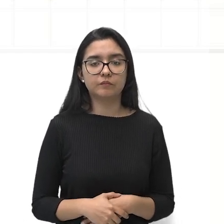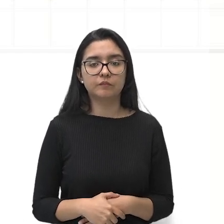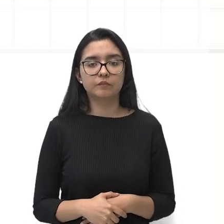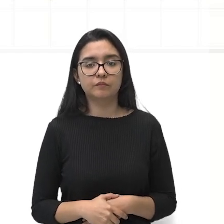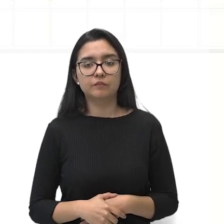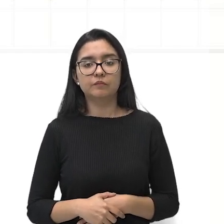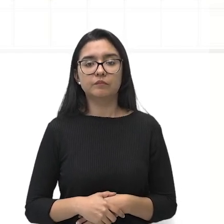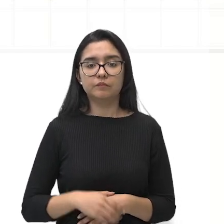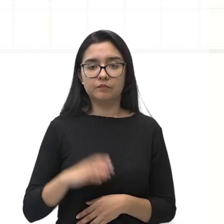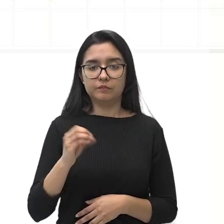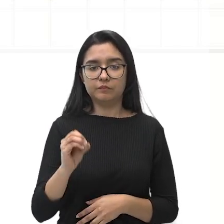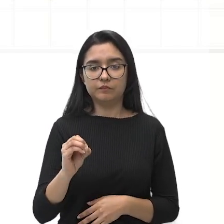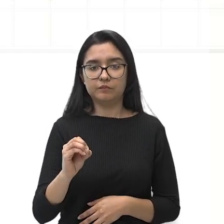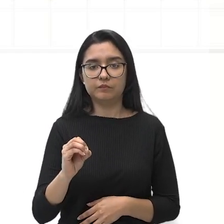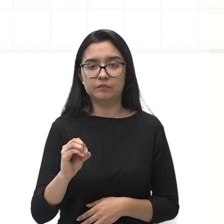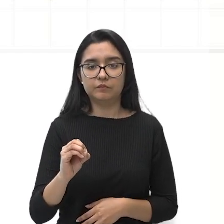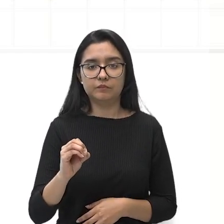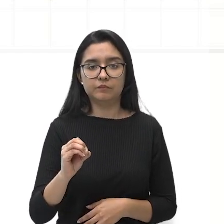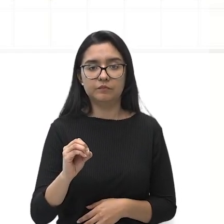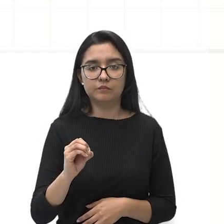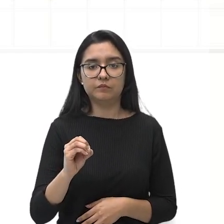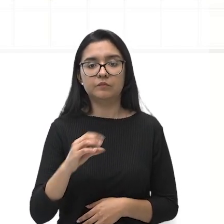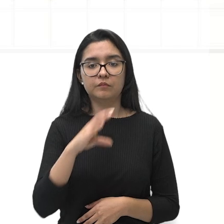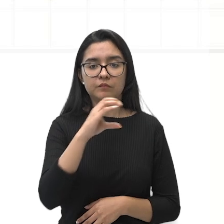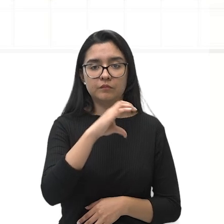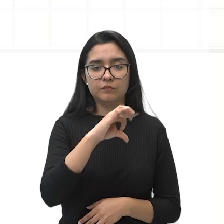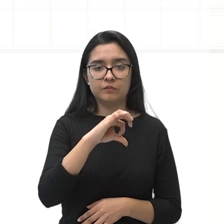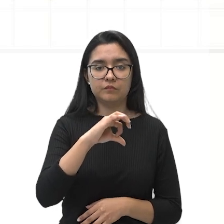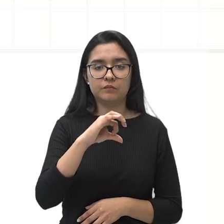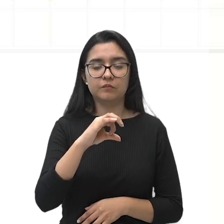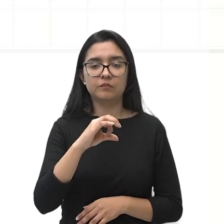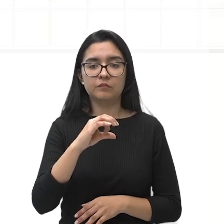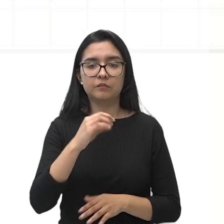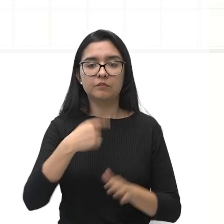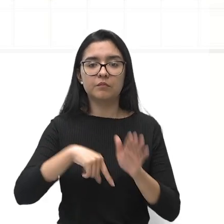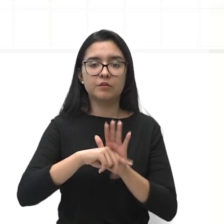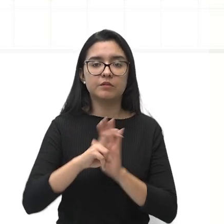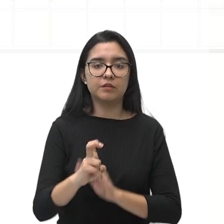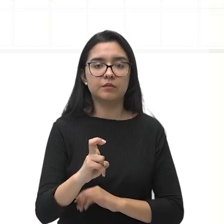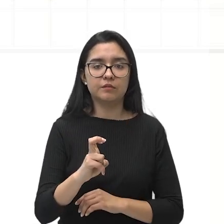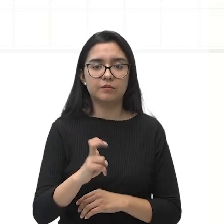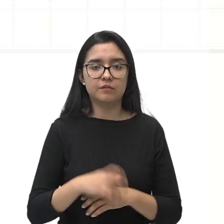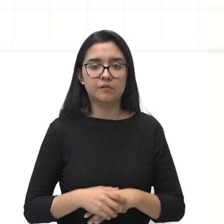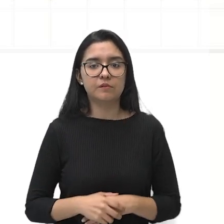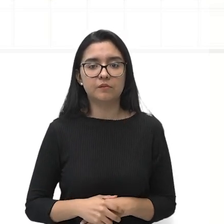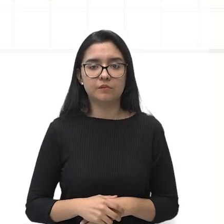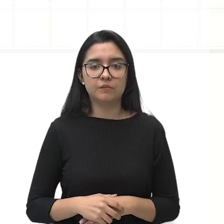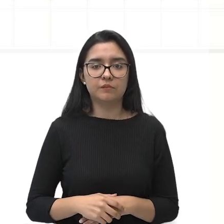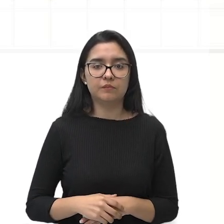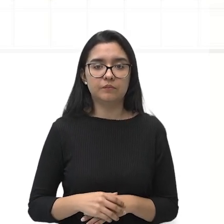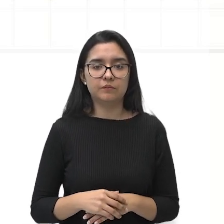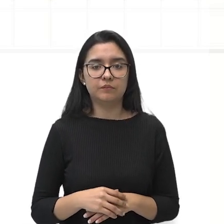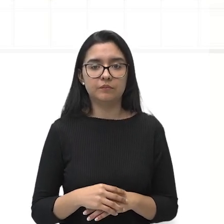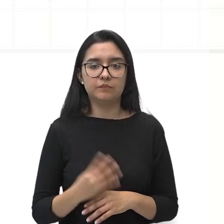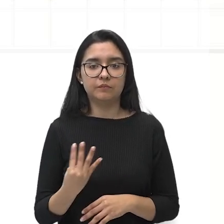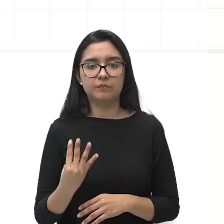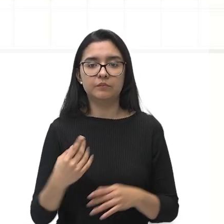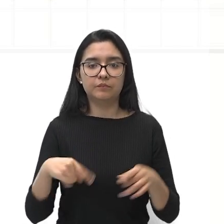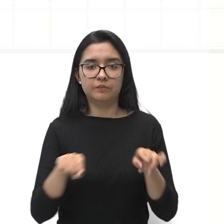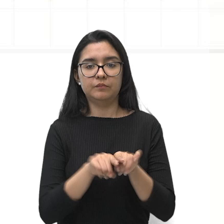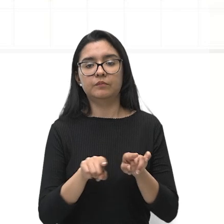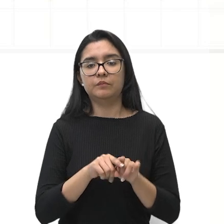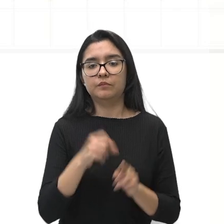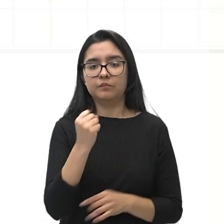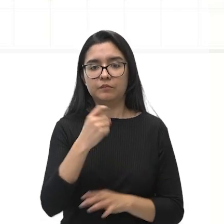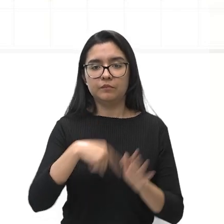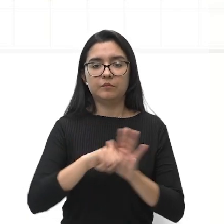zero aqui, 9 menos 5, 4, certo? 8 menos 5, 3. 3